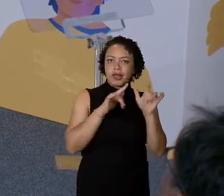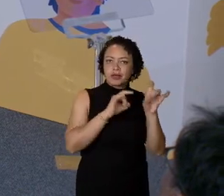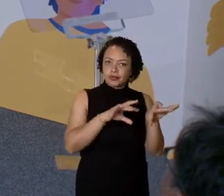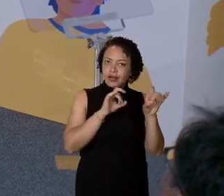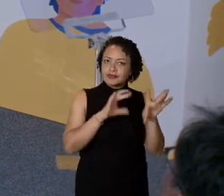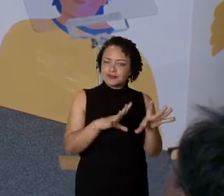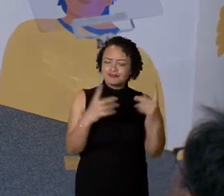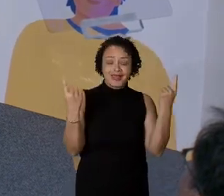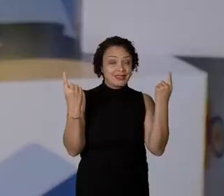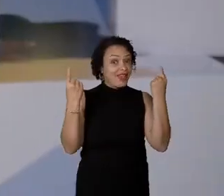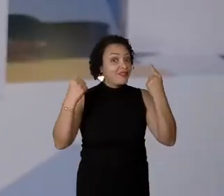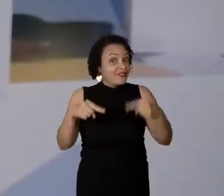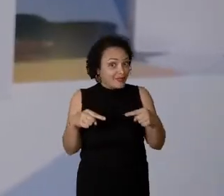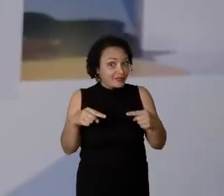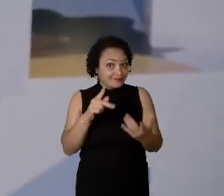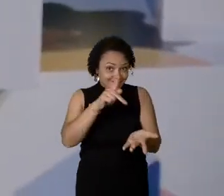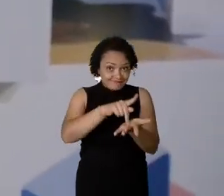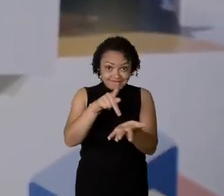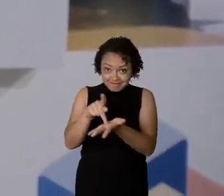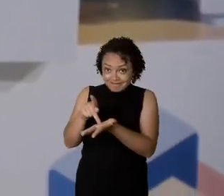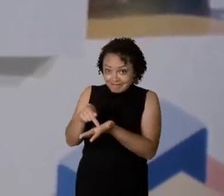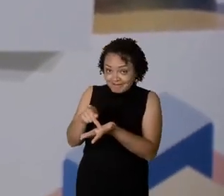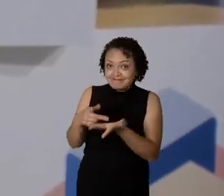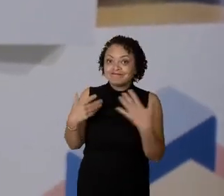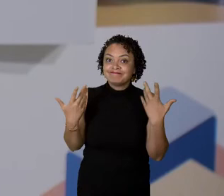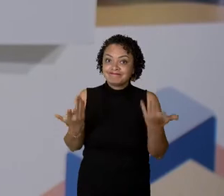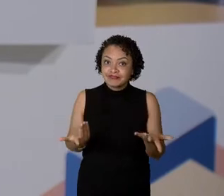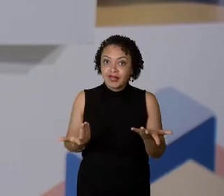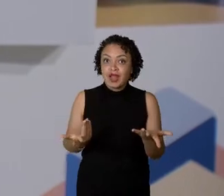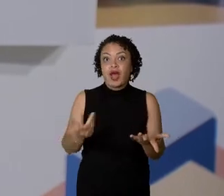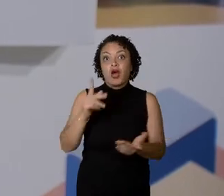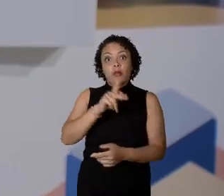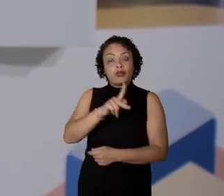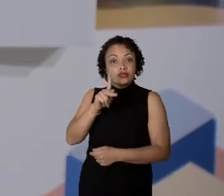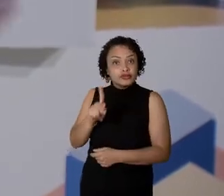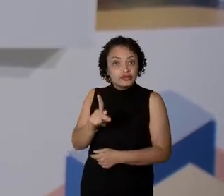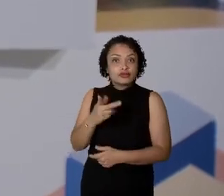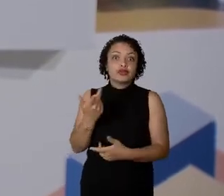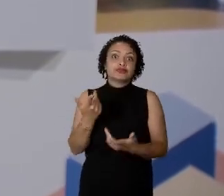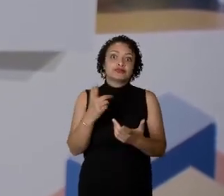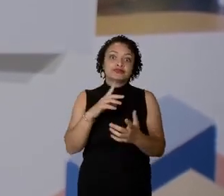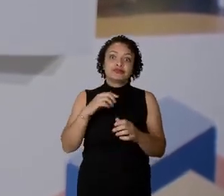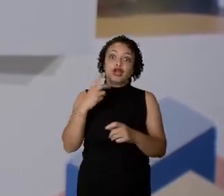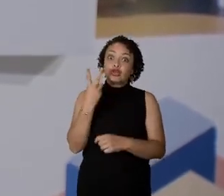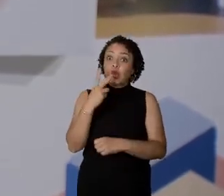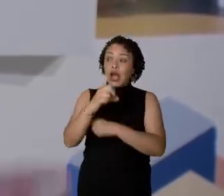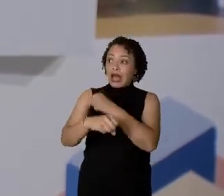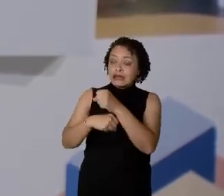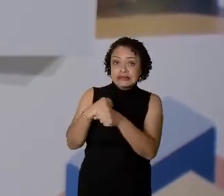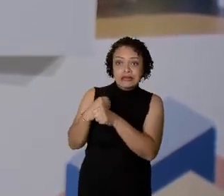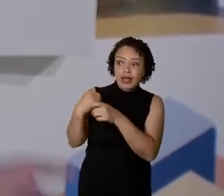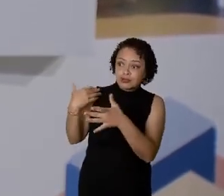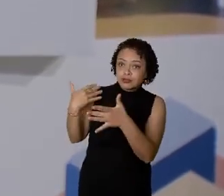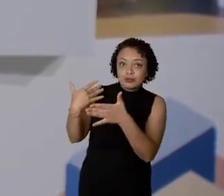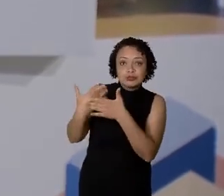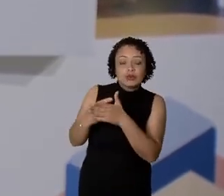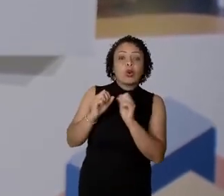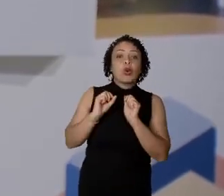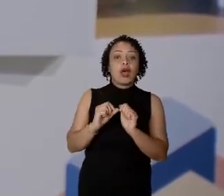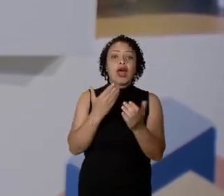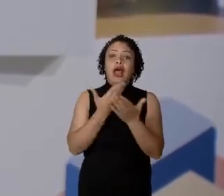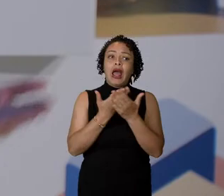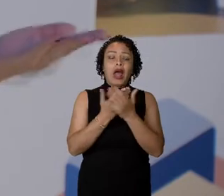não é, meus colegas professores e professoras, foi enfrentar esses 2 anos de ensino remoto,